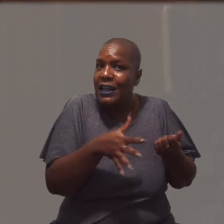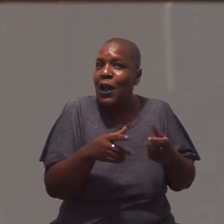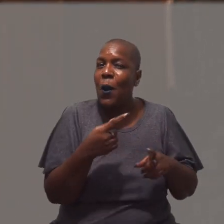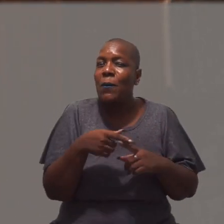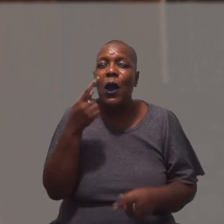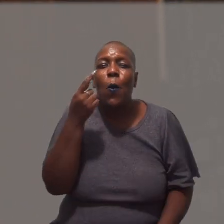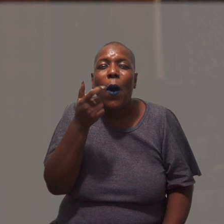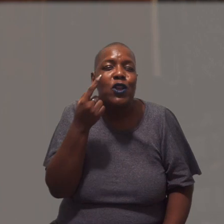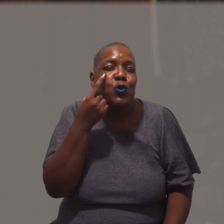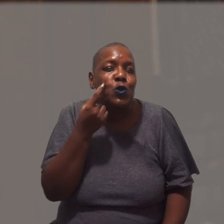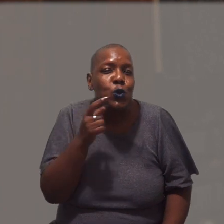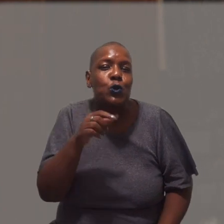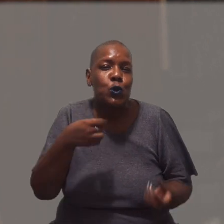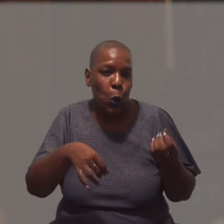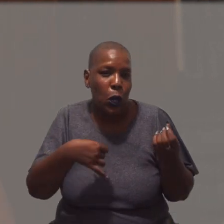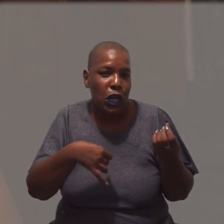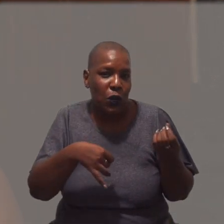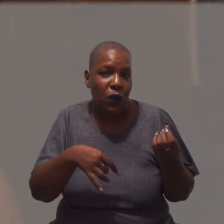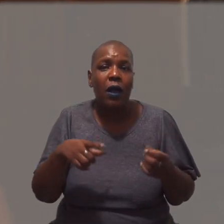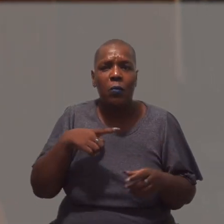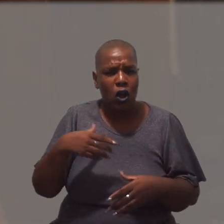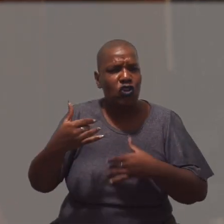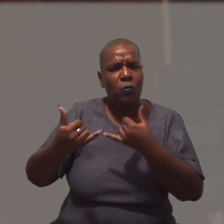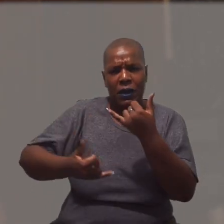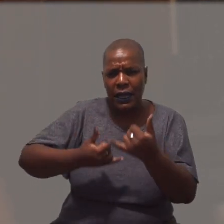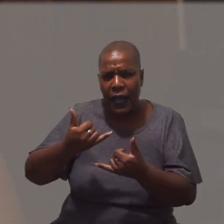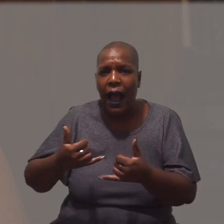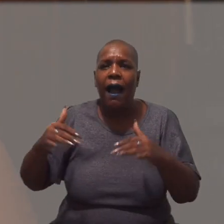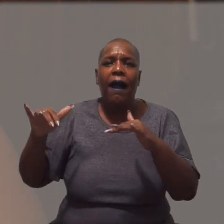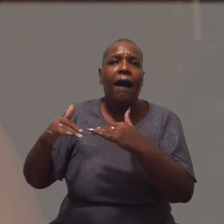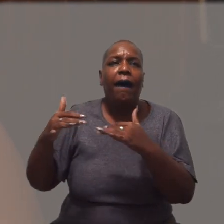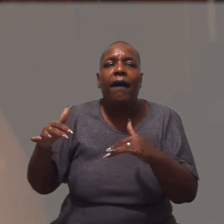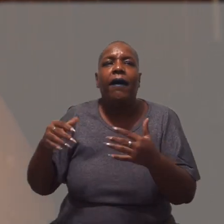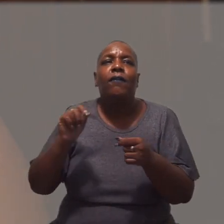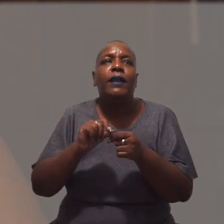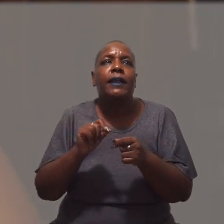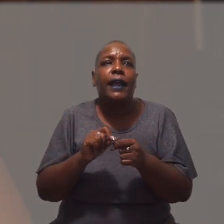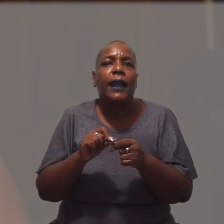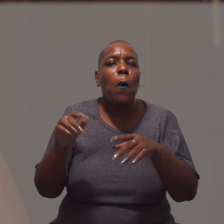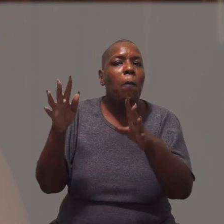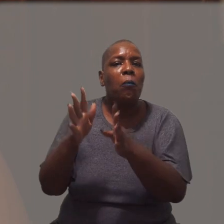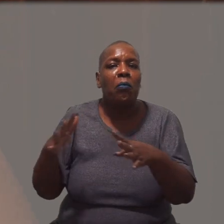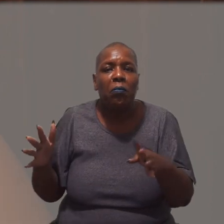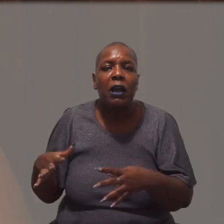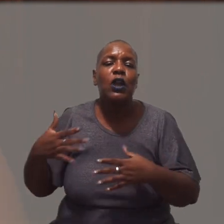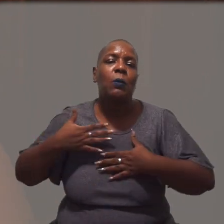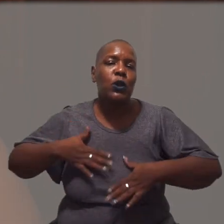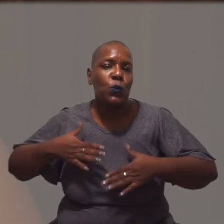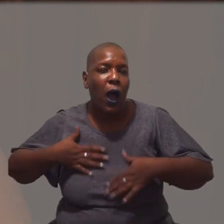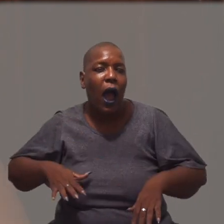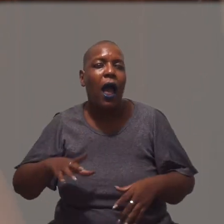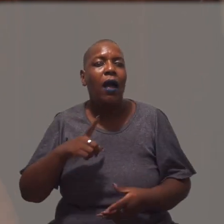brincar, porque ela é quase um chorinho. Então, você pode brincar com o andamento dela, fazer movimentos